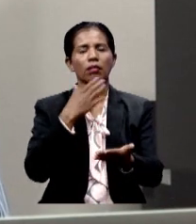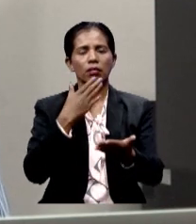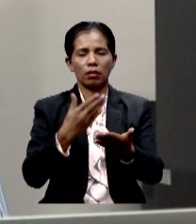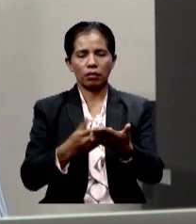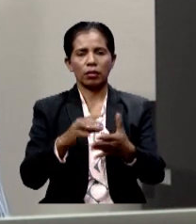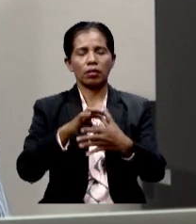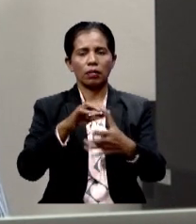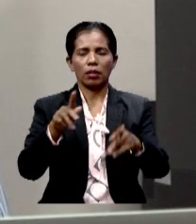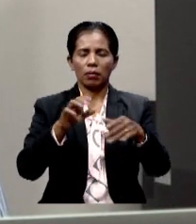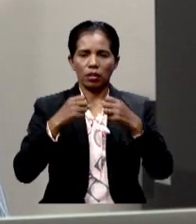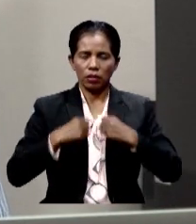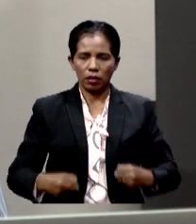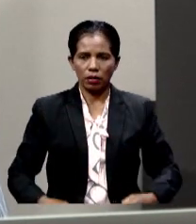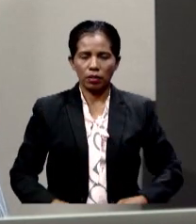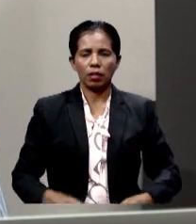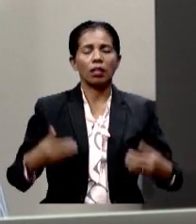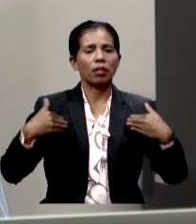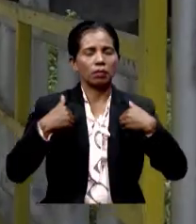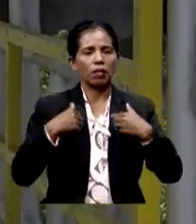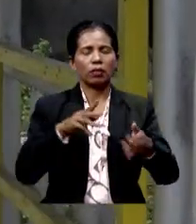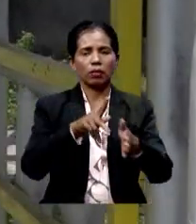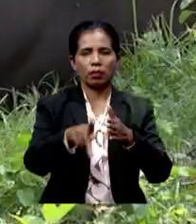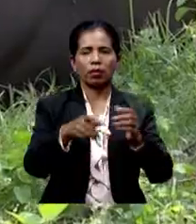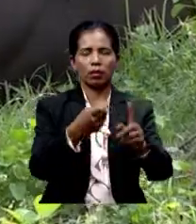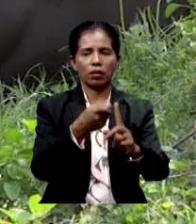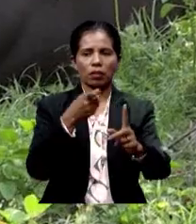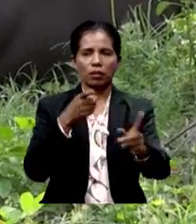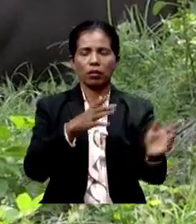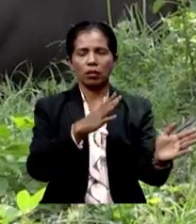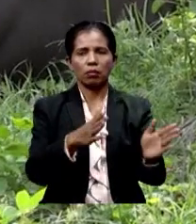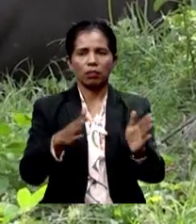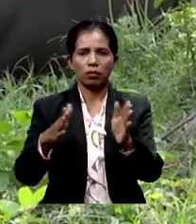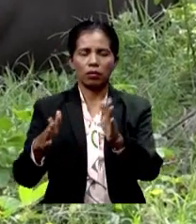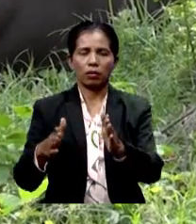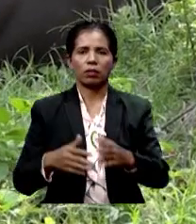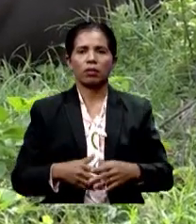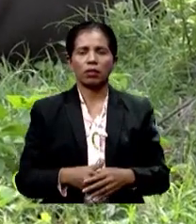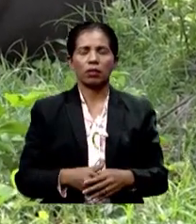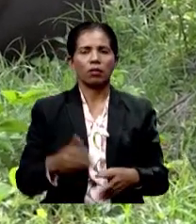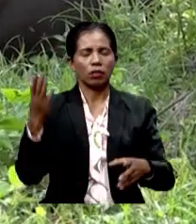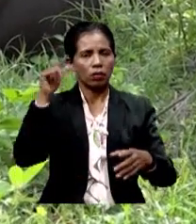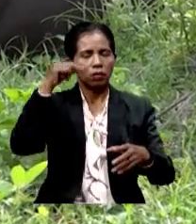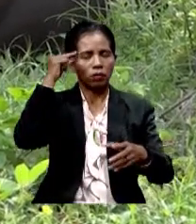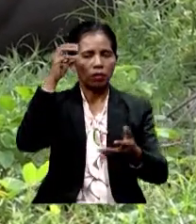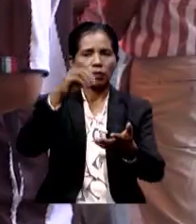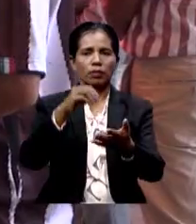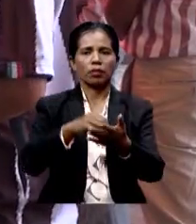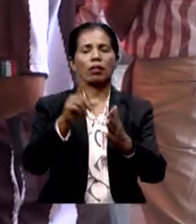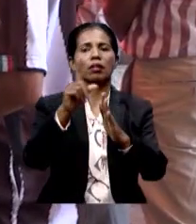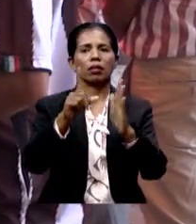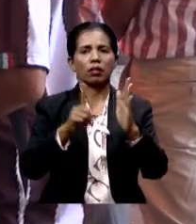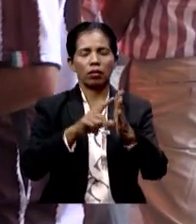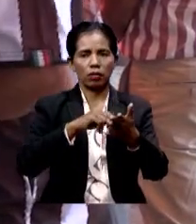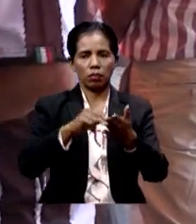amba comunidade na saúde, animal nebe atu ojo, tem que lihusi processo inspeção. Antes ne governo cria ona decreto lei